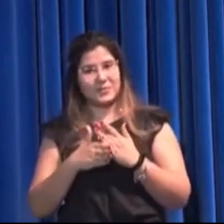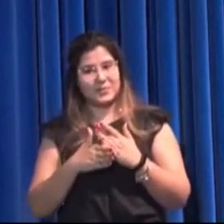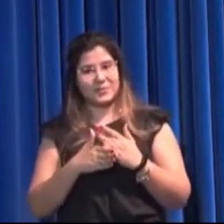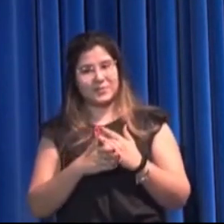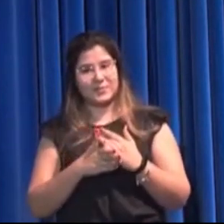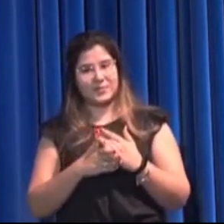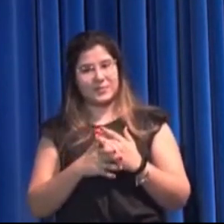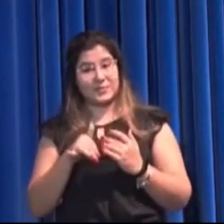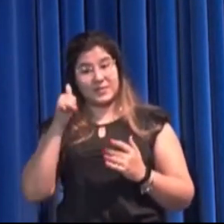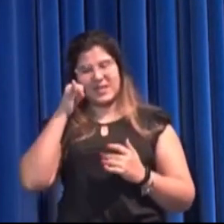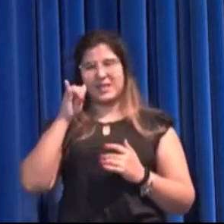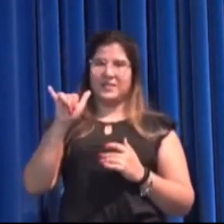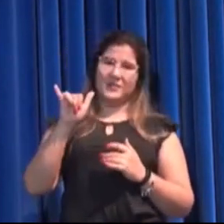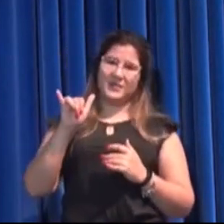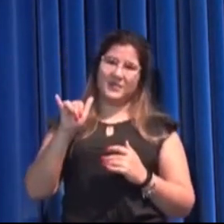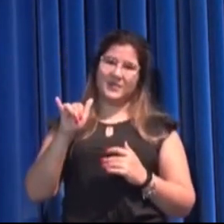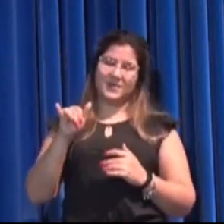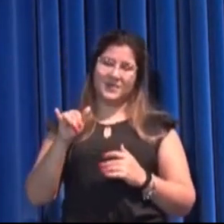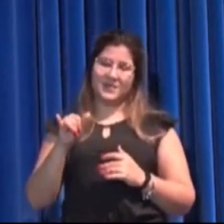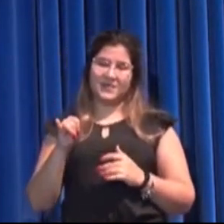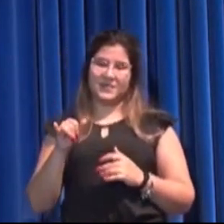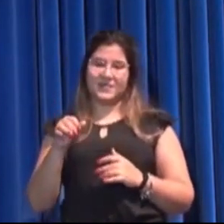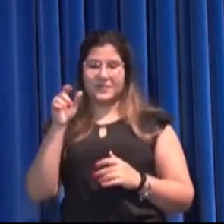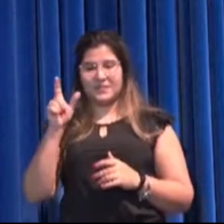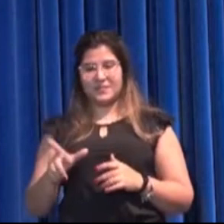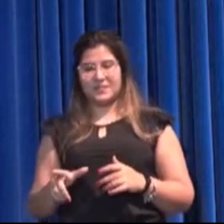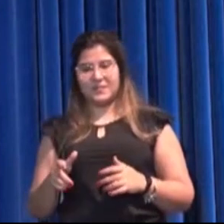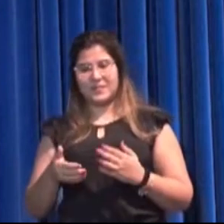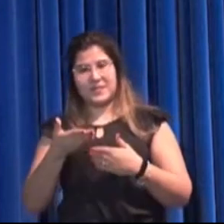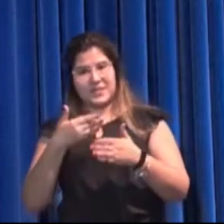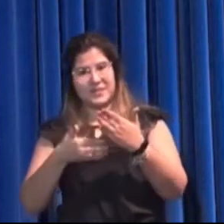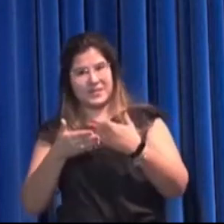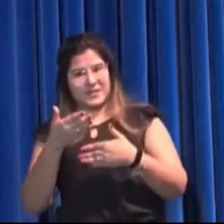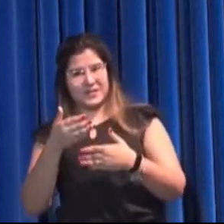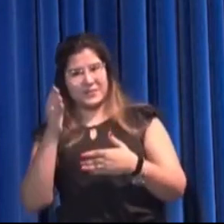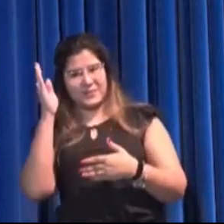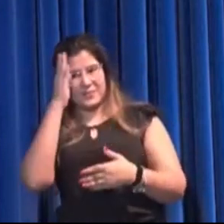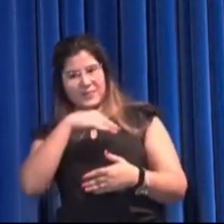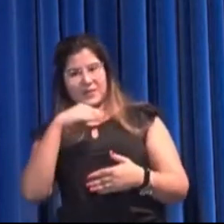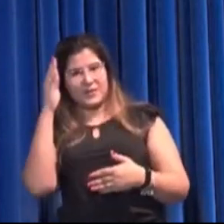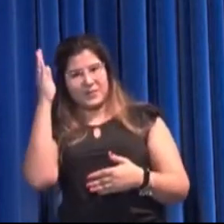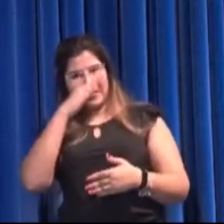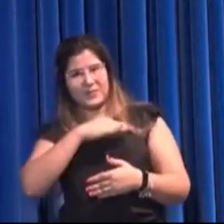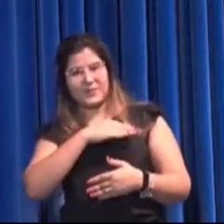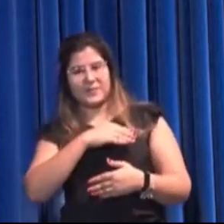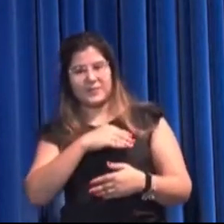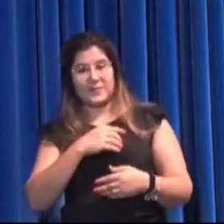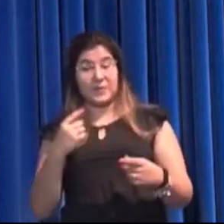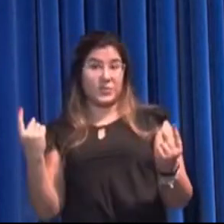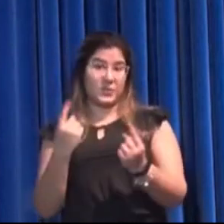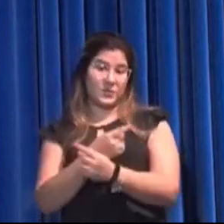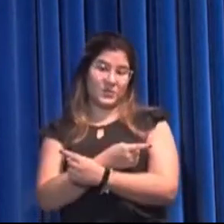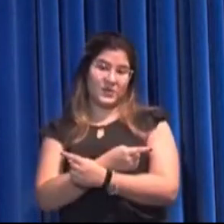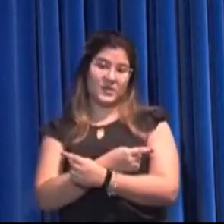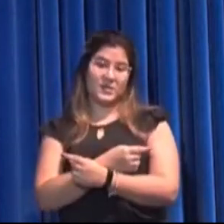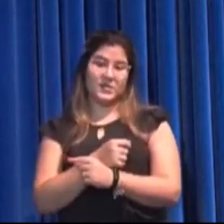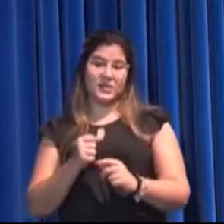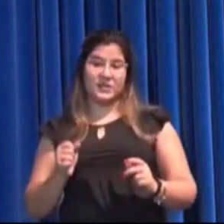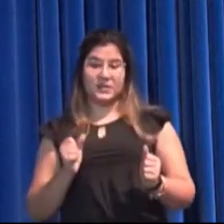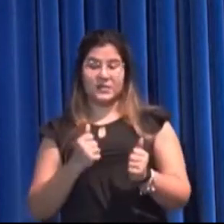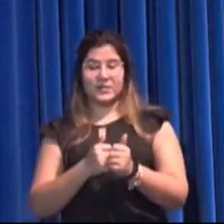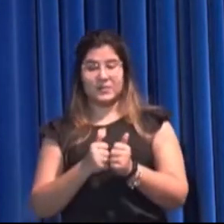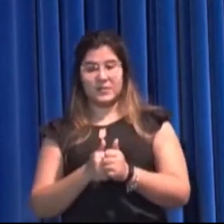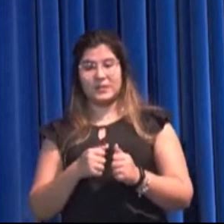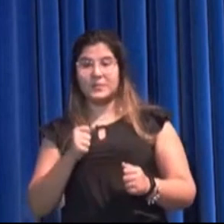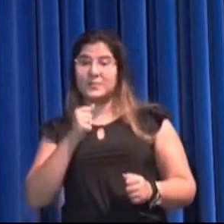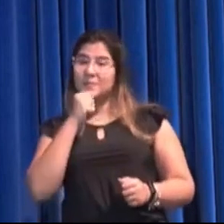Evitai que alguém retribua a outrem mal por mal. Pelo contrário, segui sempre o bem entre vós